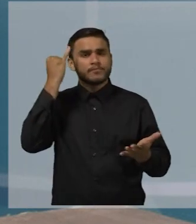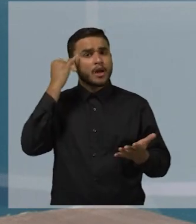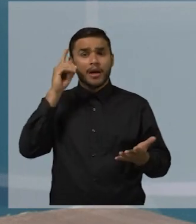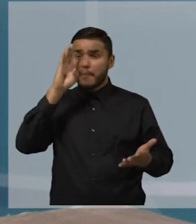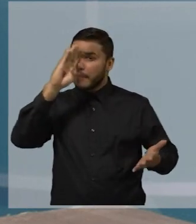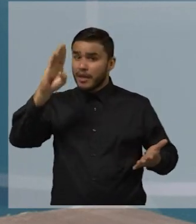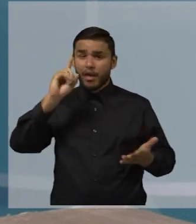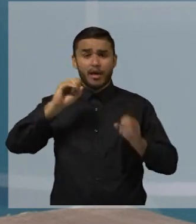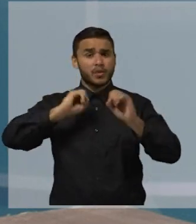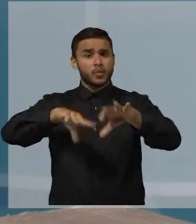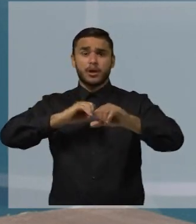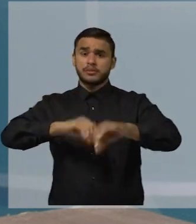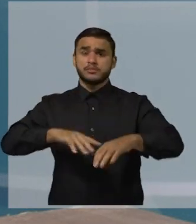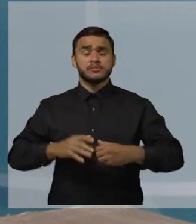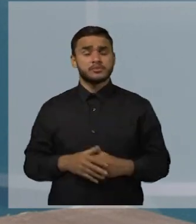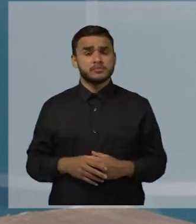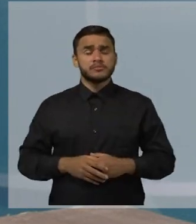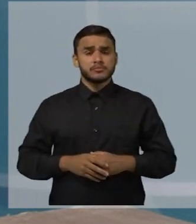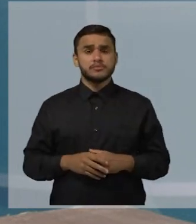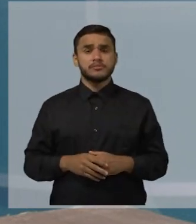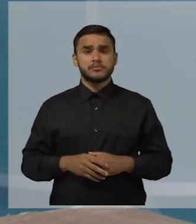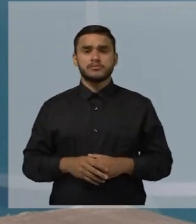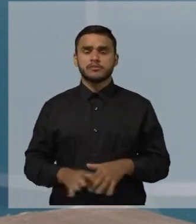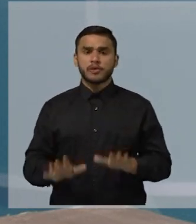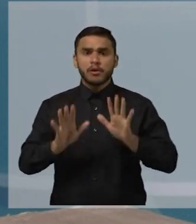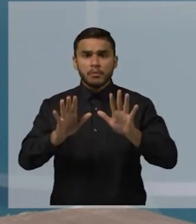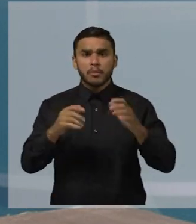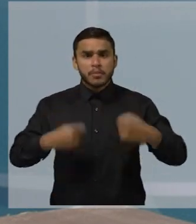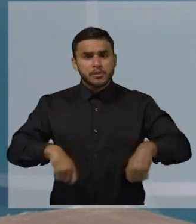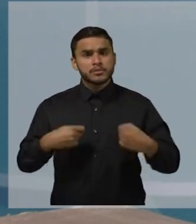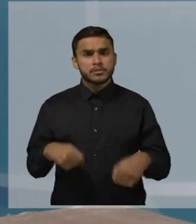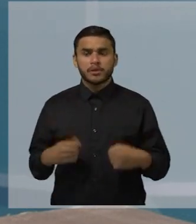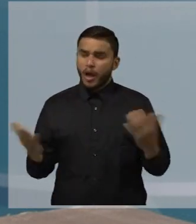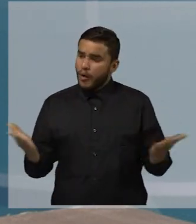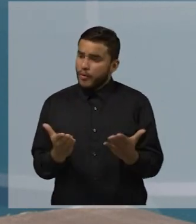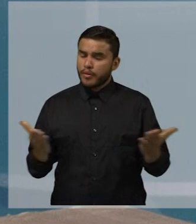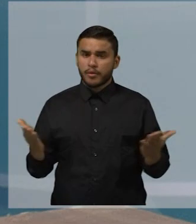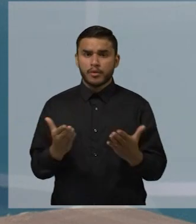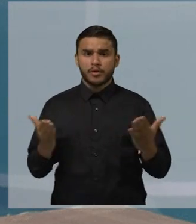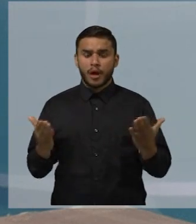outro caminho. Agora, você tem que agir de